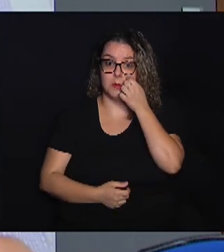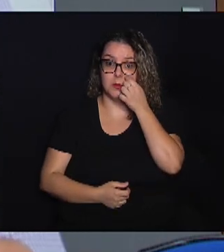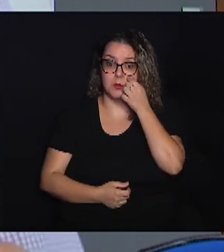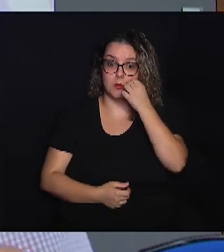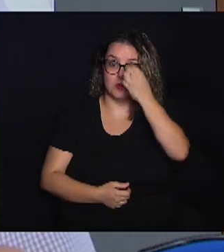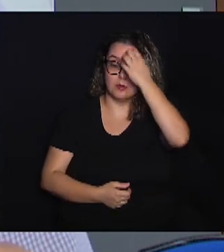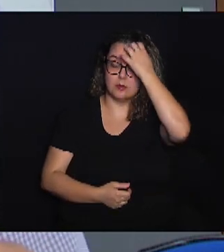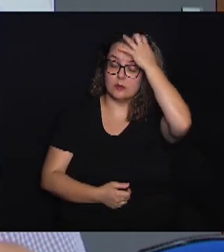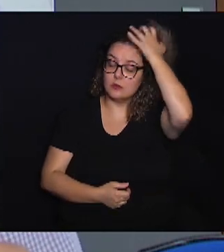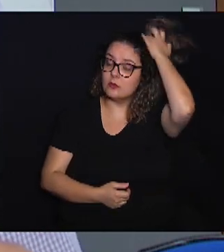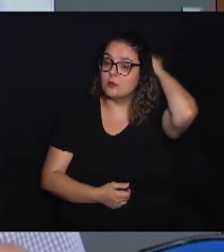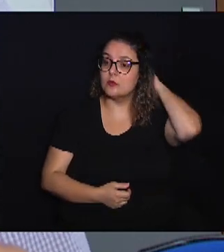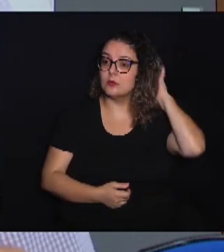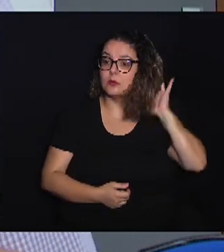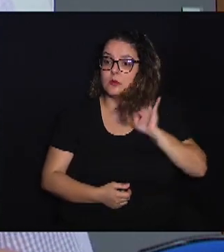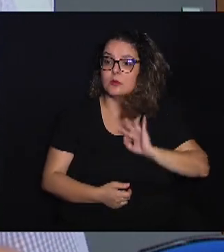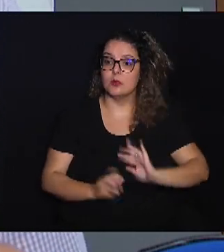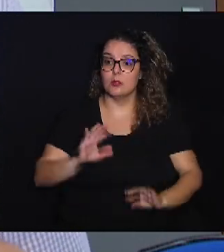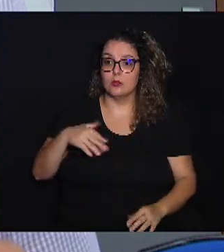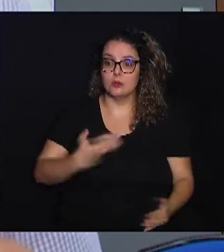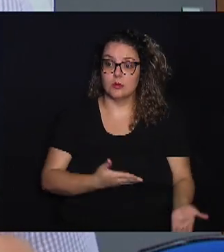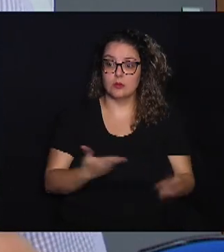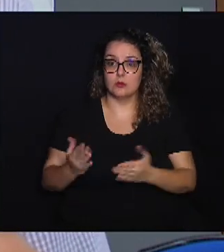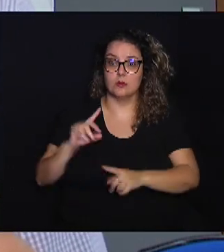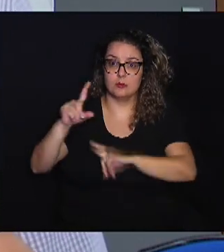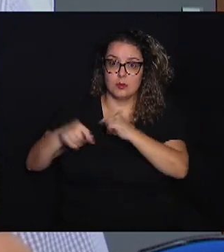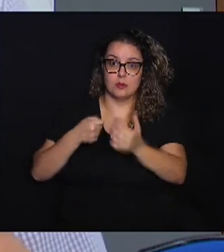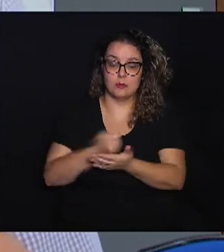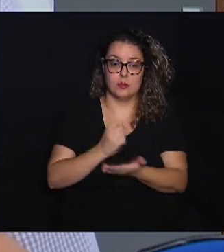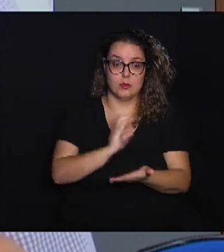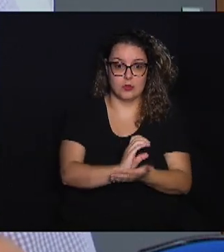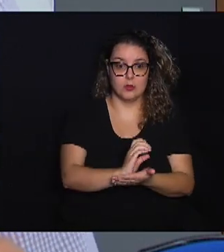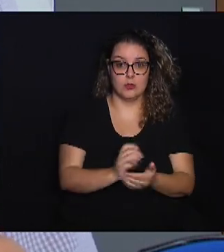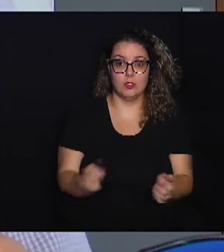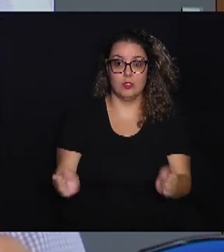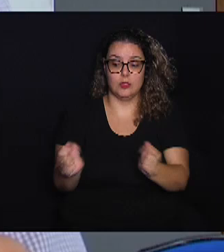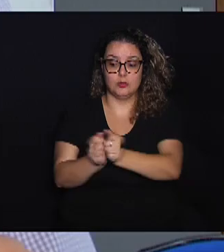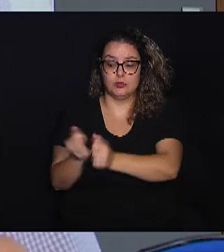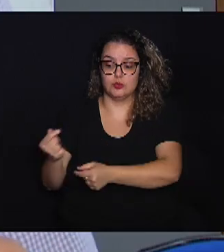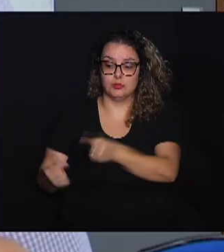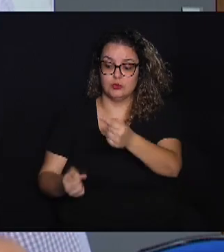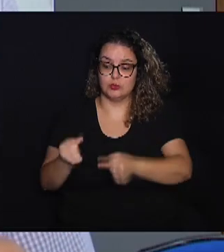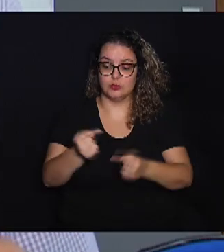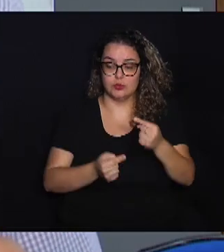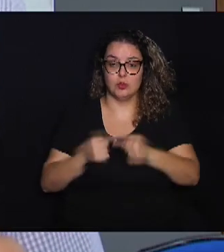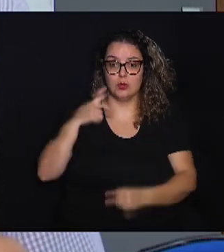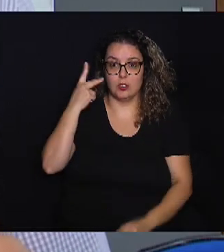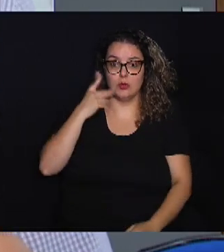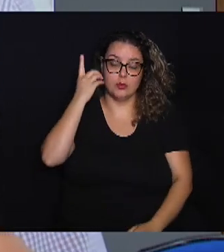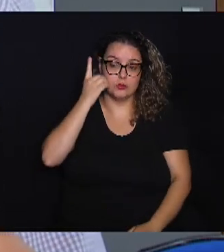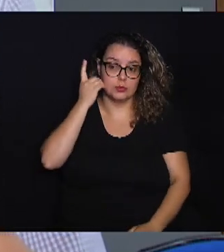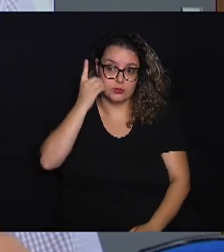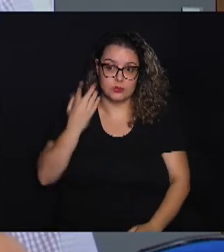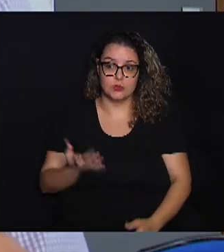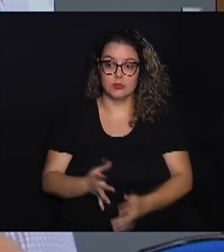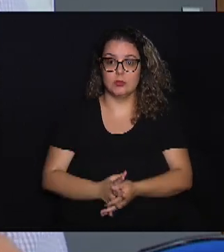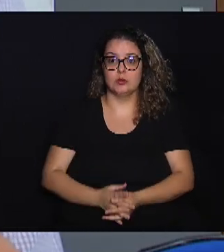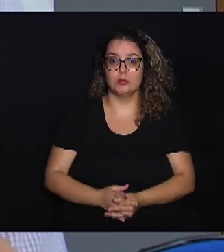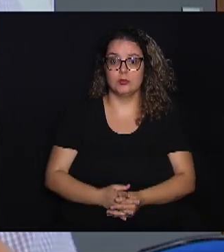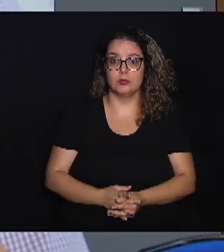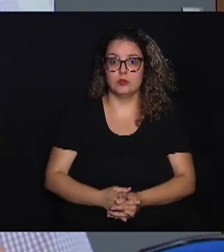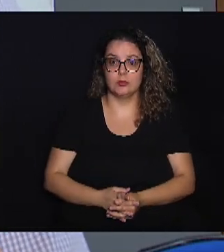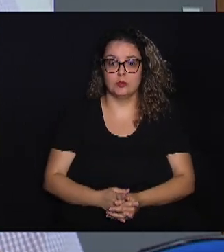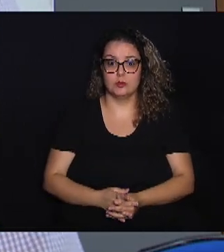quando eles apresentam a emenda, é discutido junto a esses, os vereadores, os deputados, e